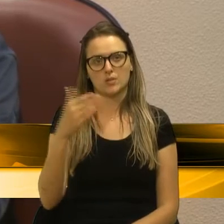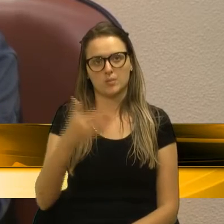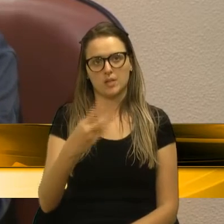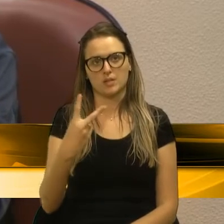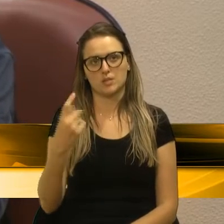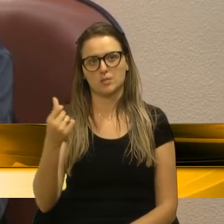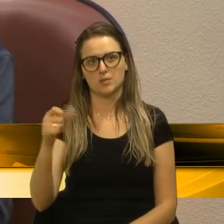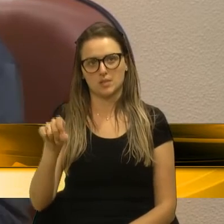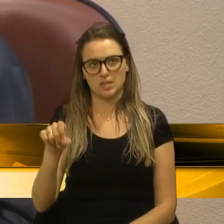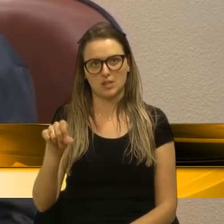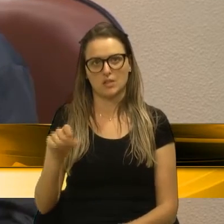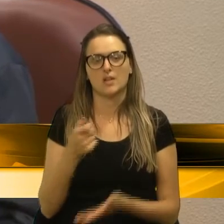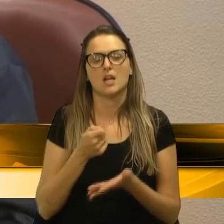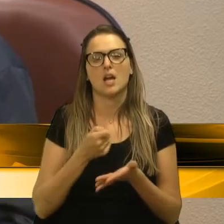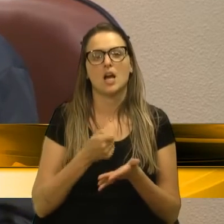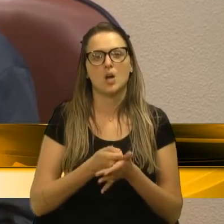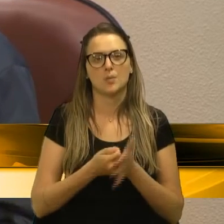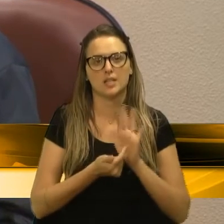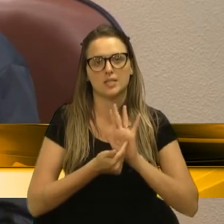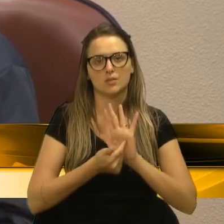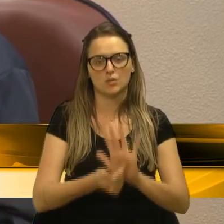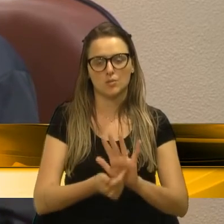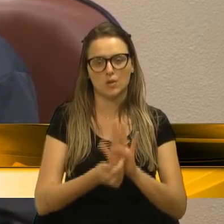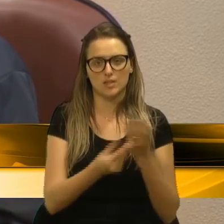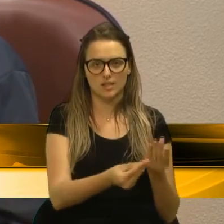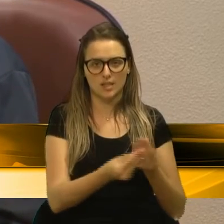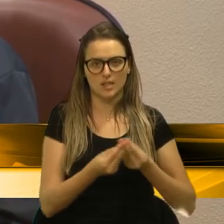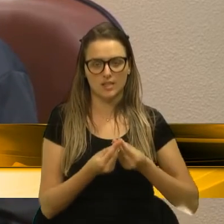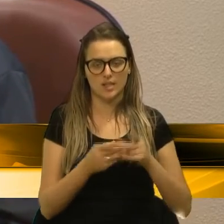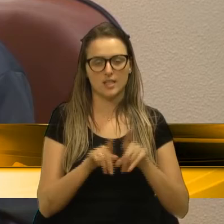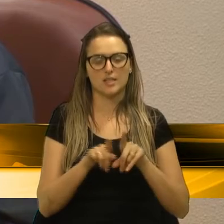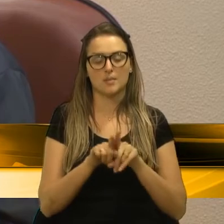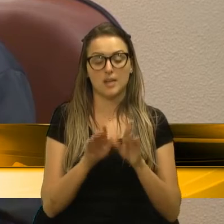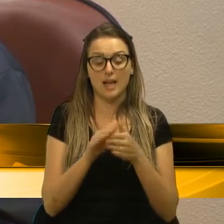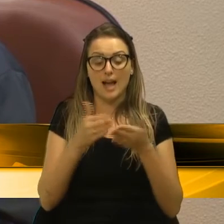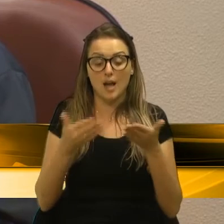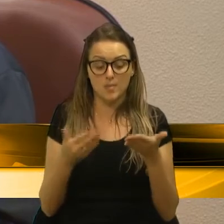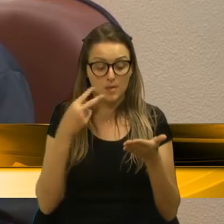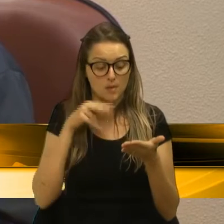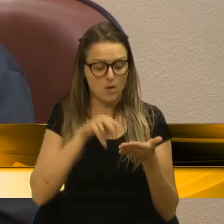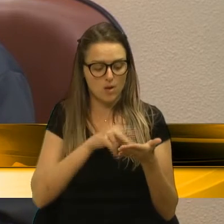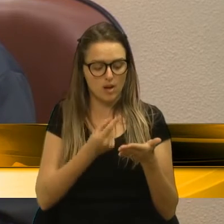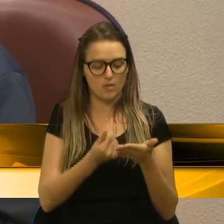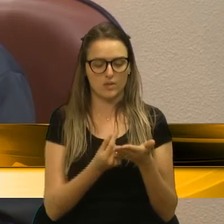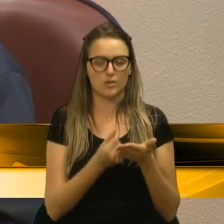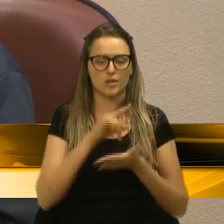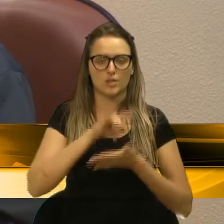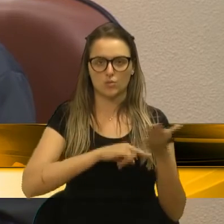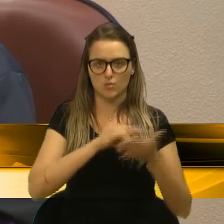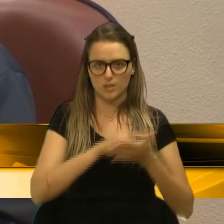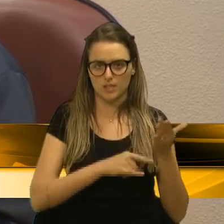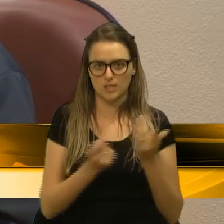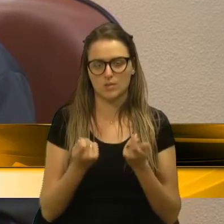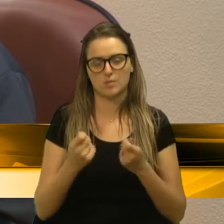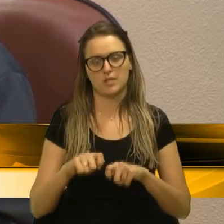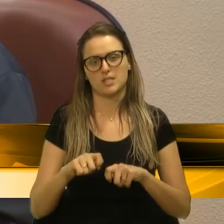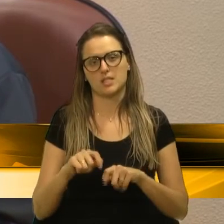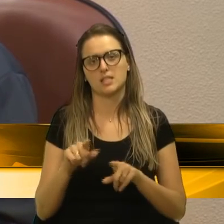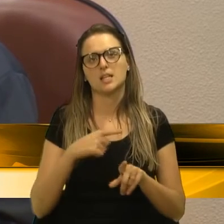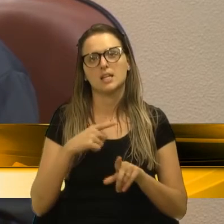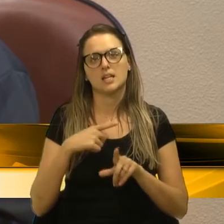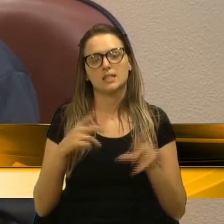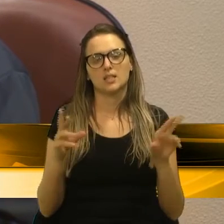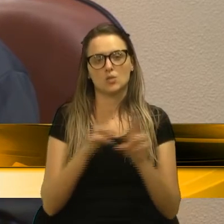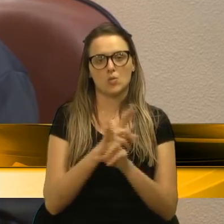149/2019 a exigência de apresentação no recebimento e abertura dos envelopes, da documentação de habilitação, especificamente com